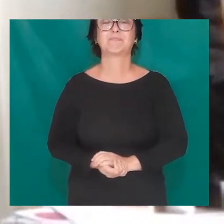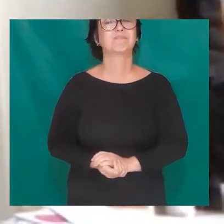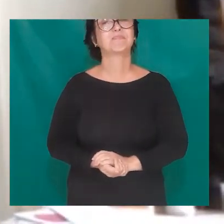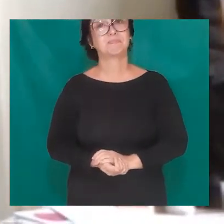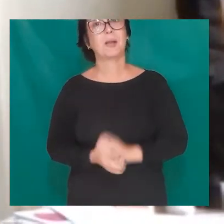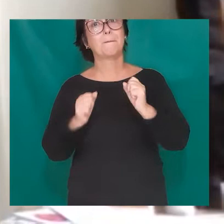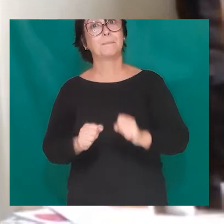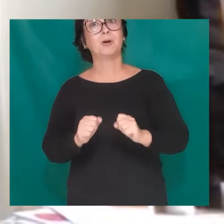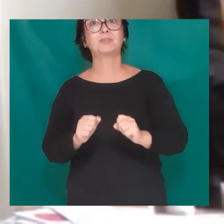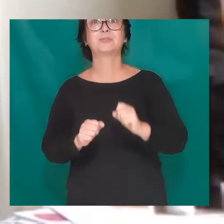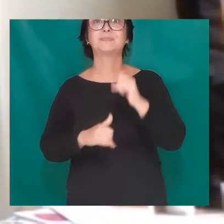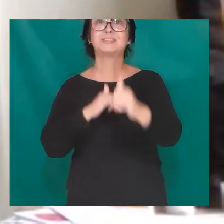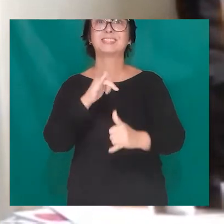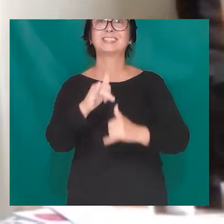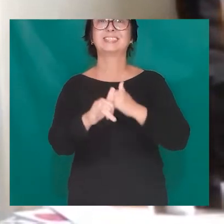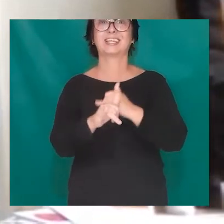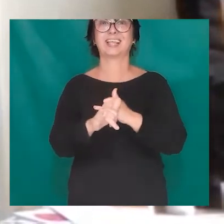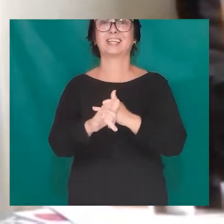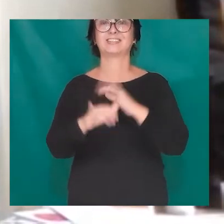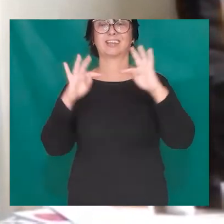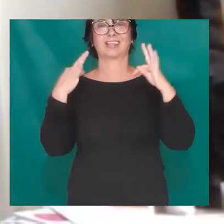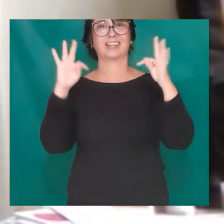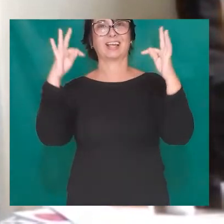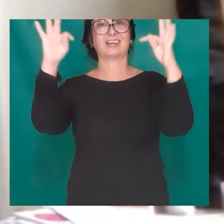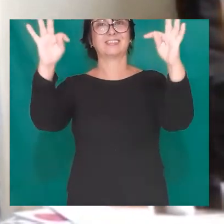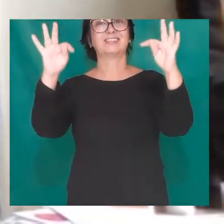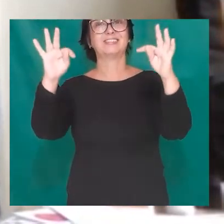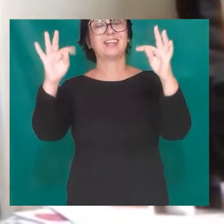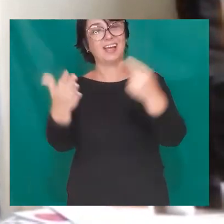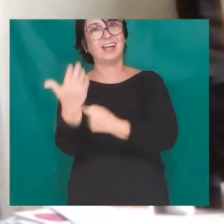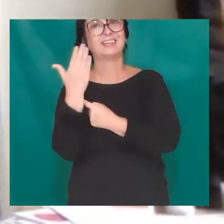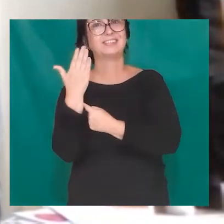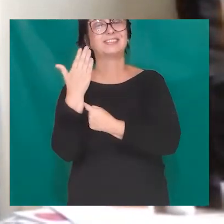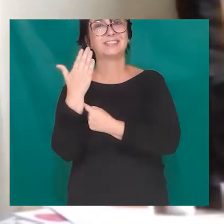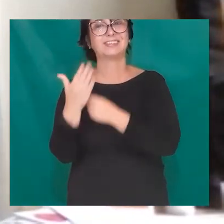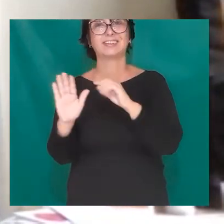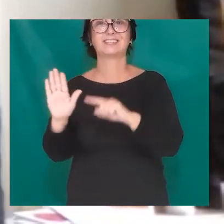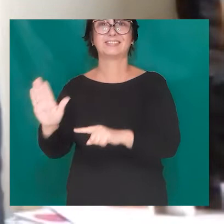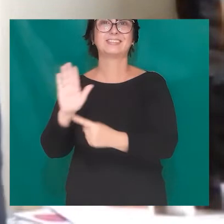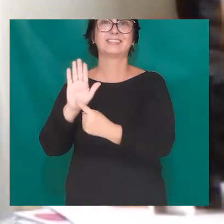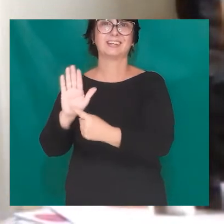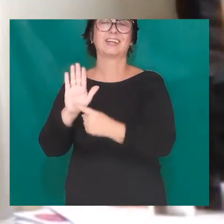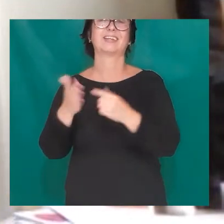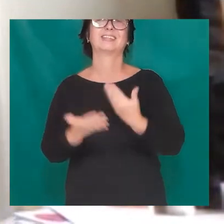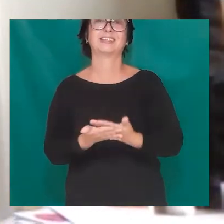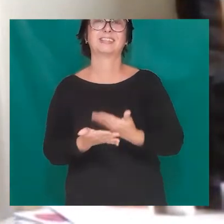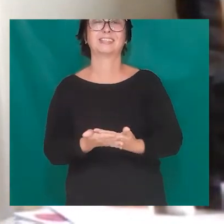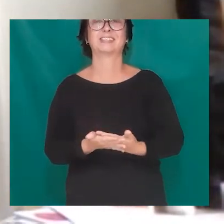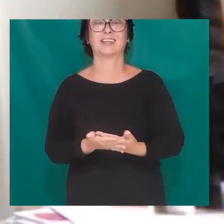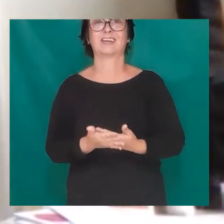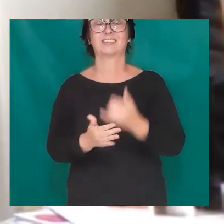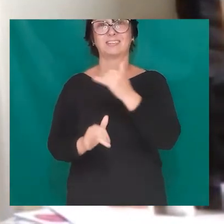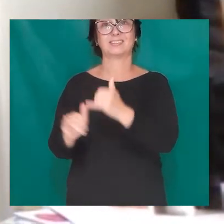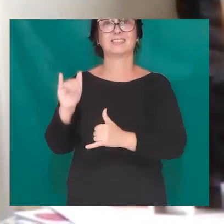não, por causa dessa, justamente essa tecnologia nos favorecendo as aulas online também. Há pouco tempo eu dei